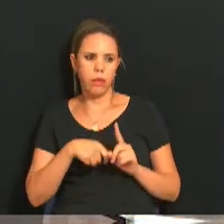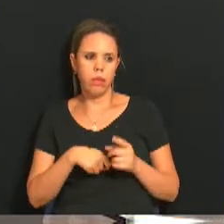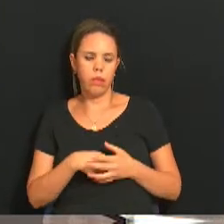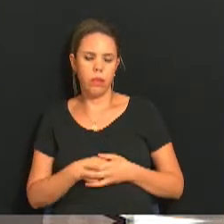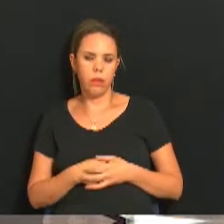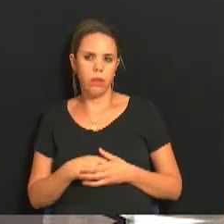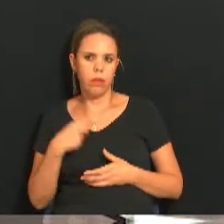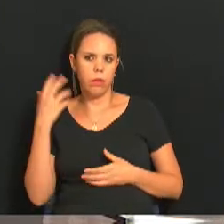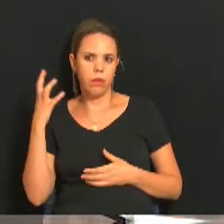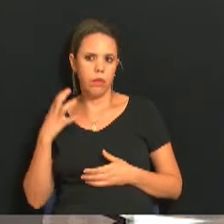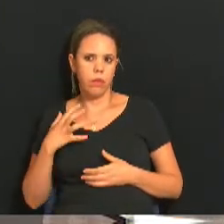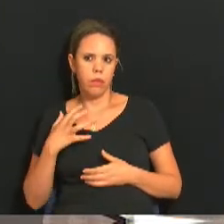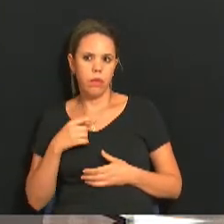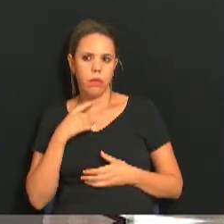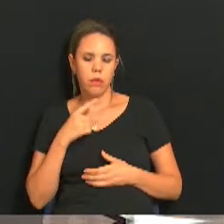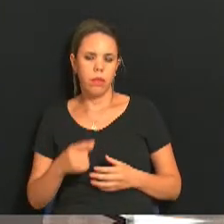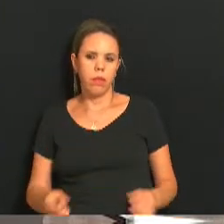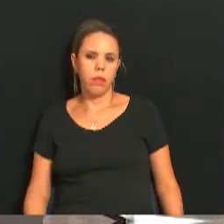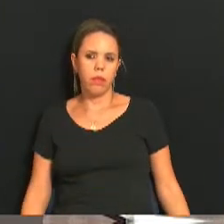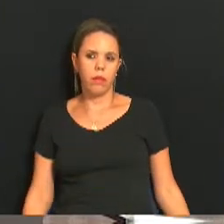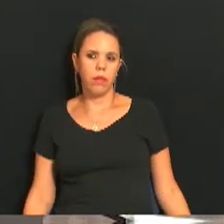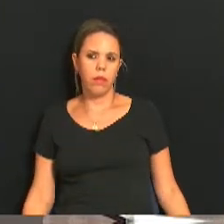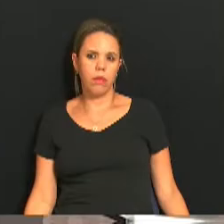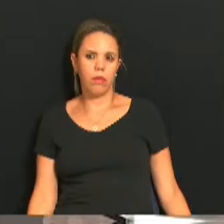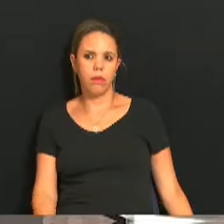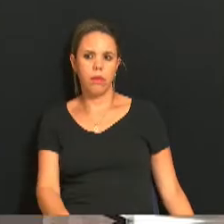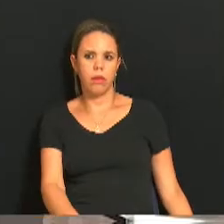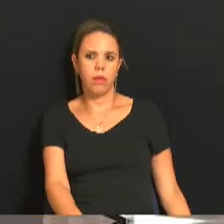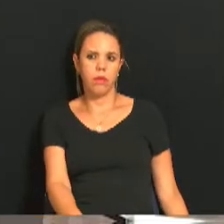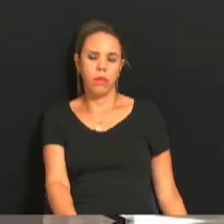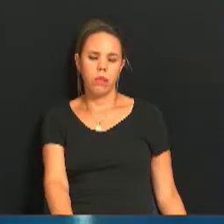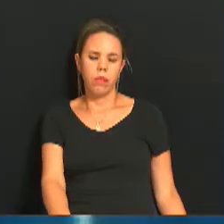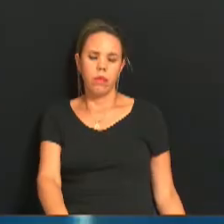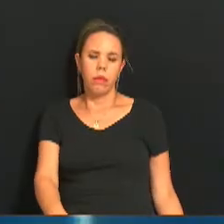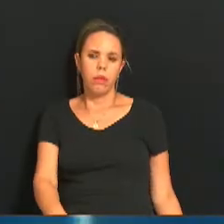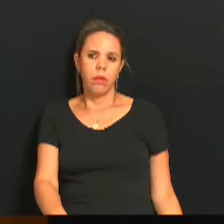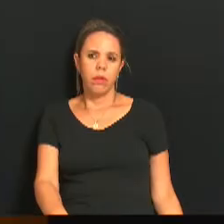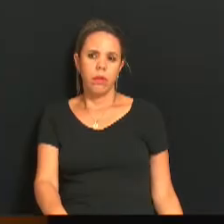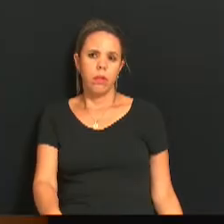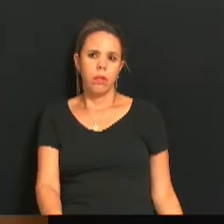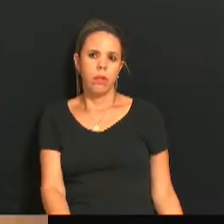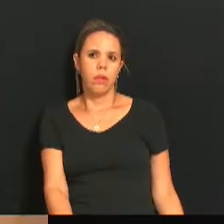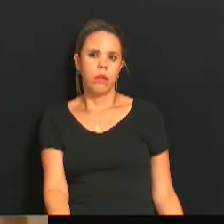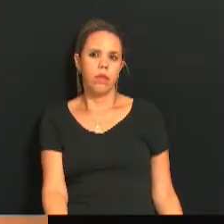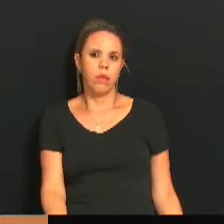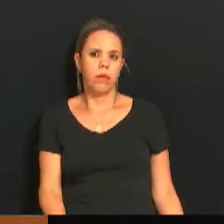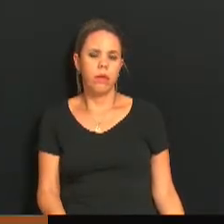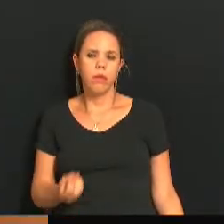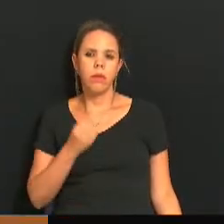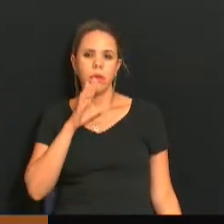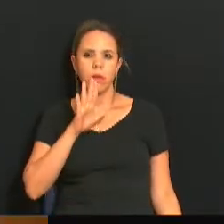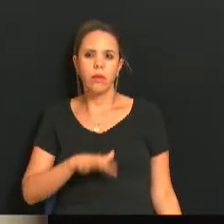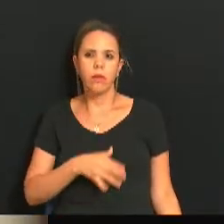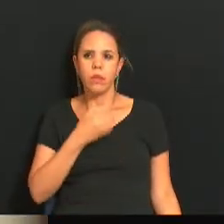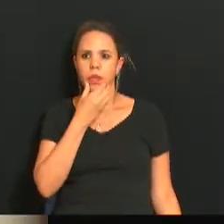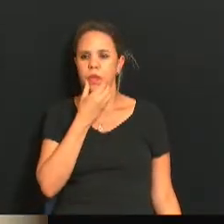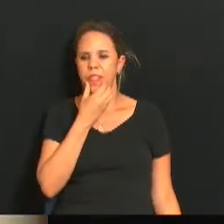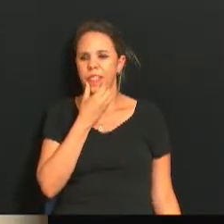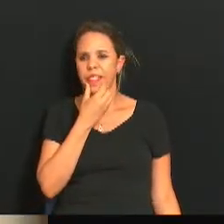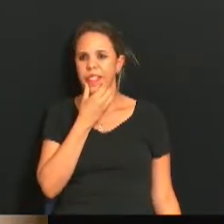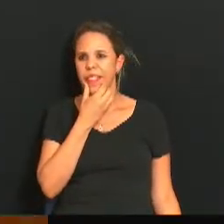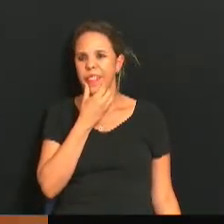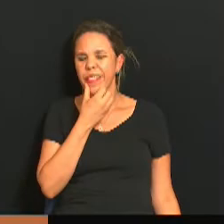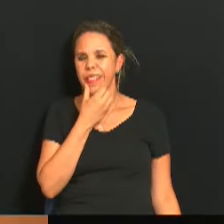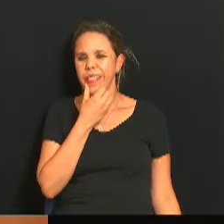negras ou líquidos tem um relacionamento oi oi Vereador Boa tarde boa